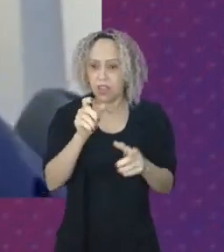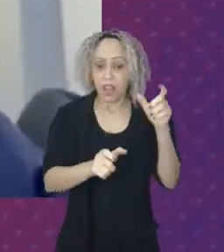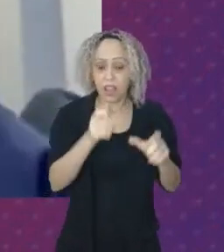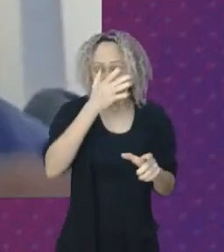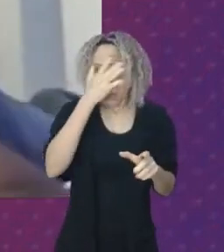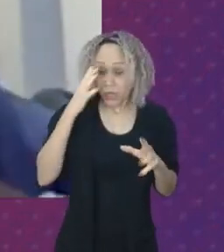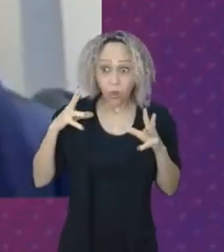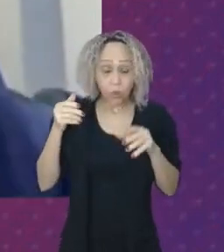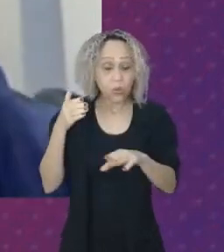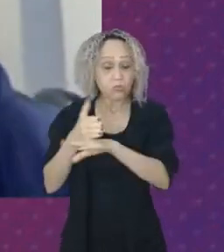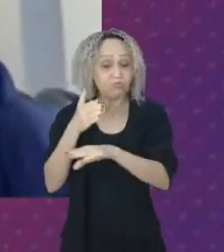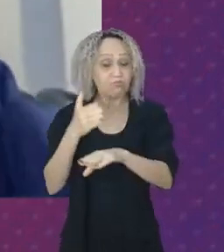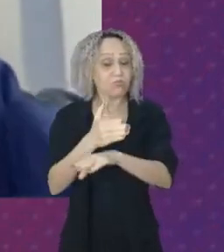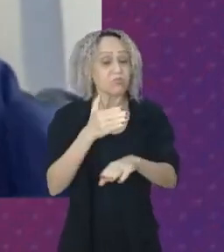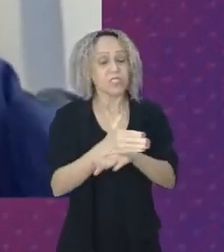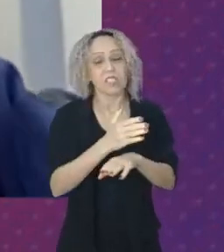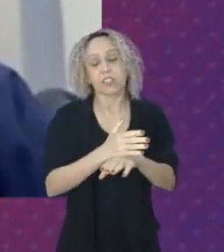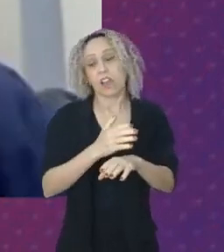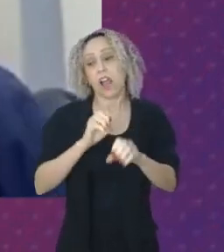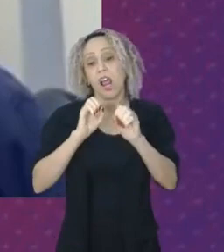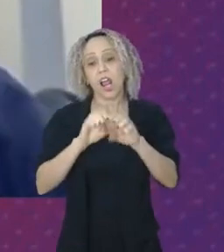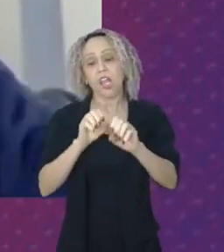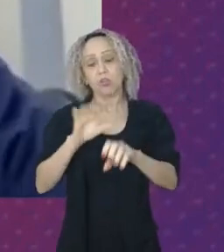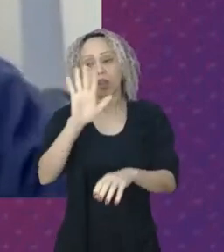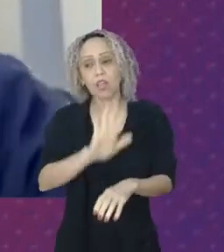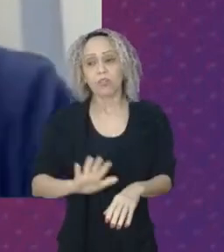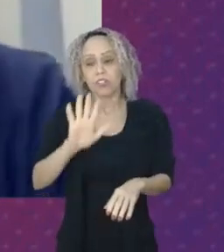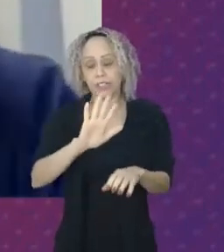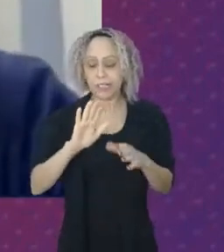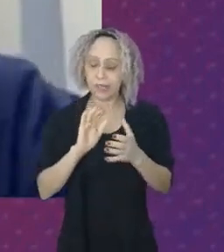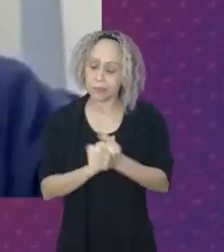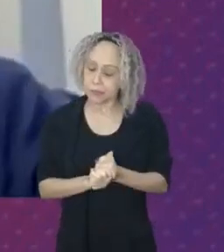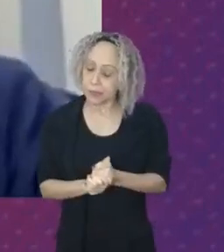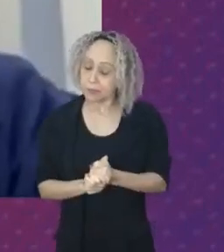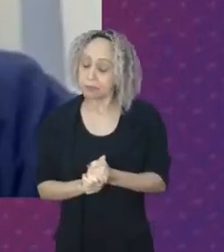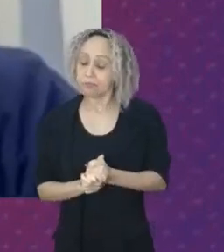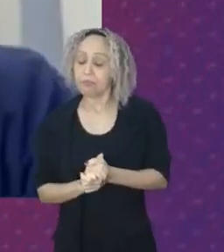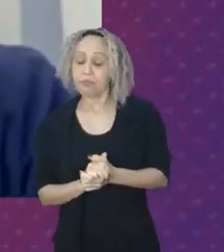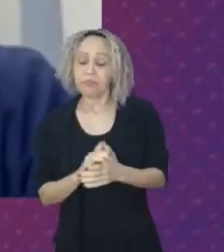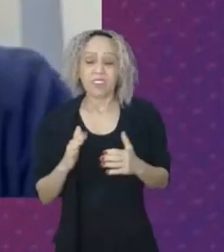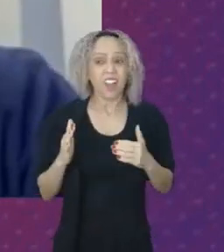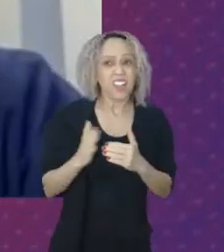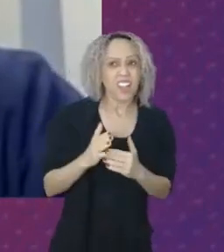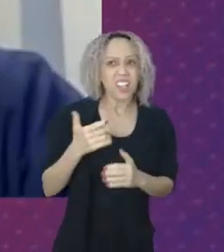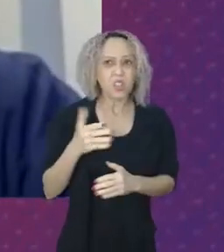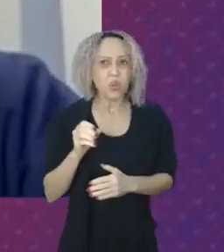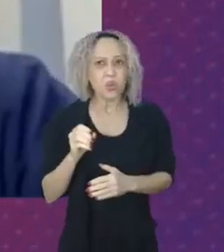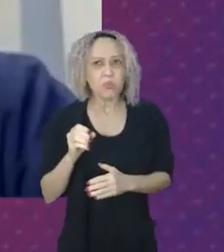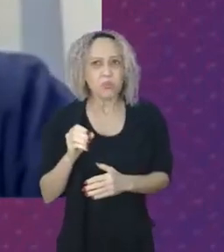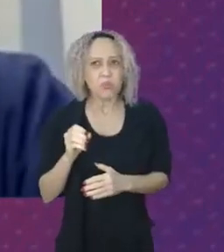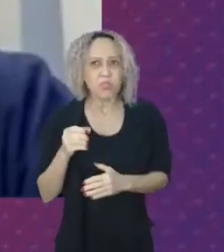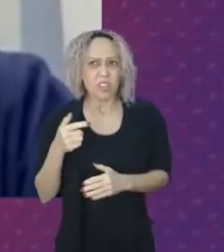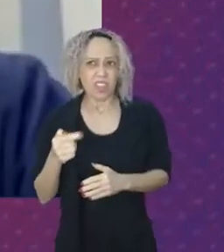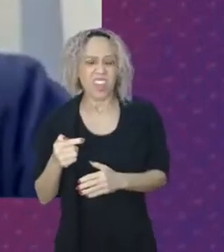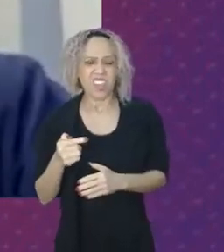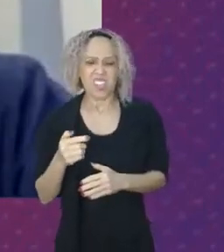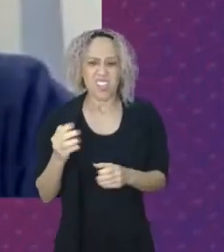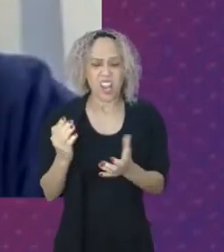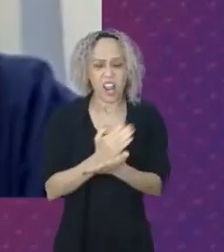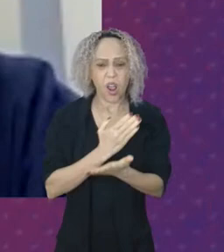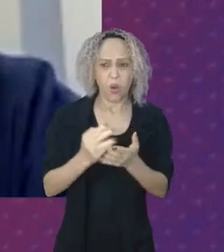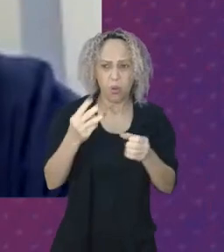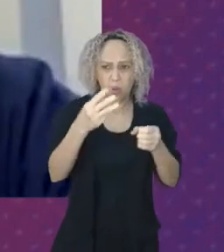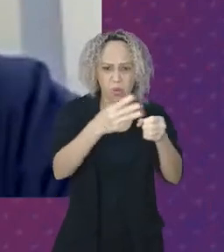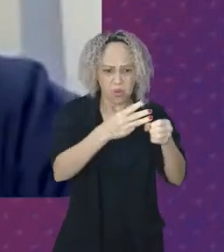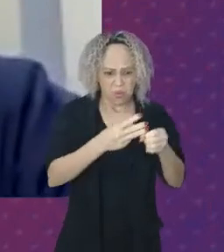brasileiros que tinham um acesso à educação muito precário, né? Nós também fizemos algumas políticas no âmbito